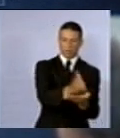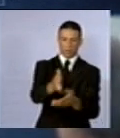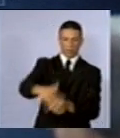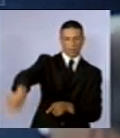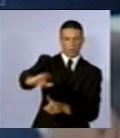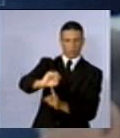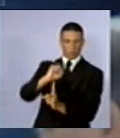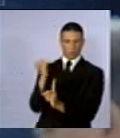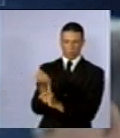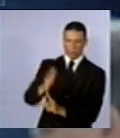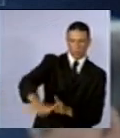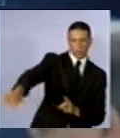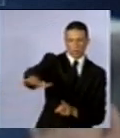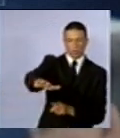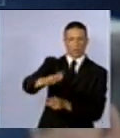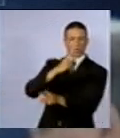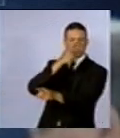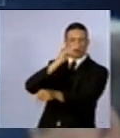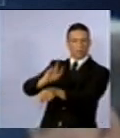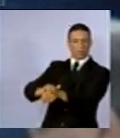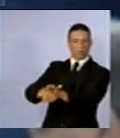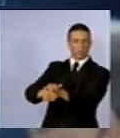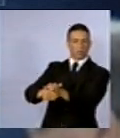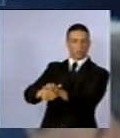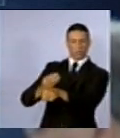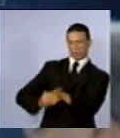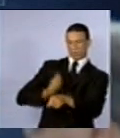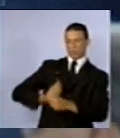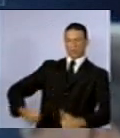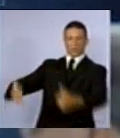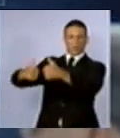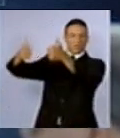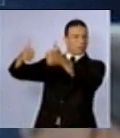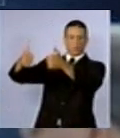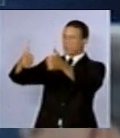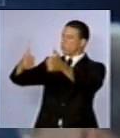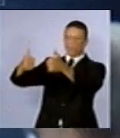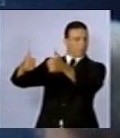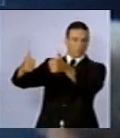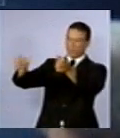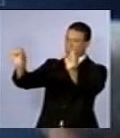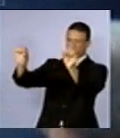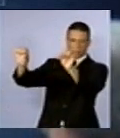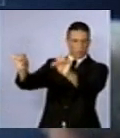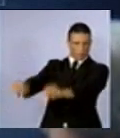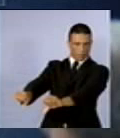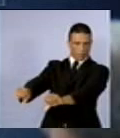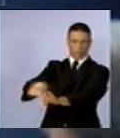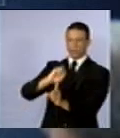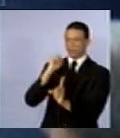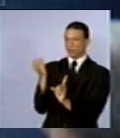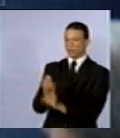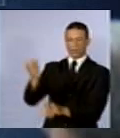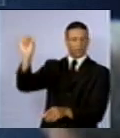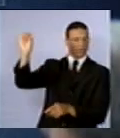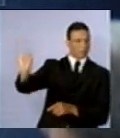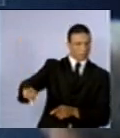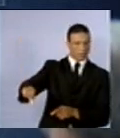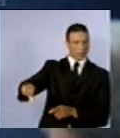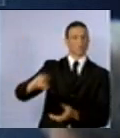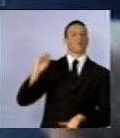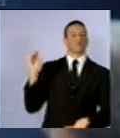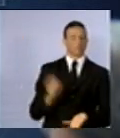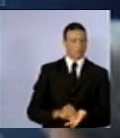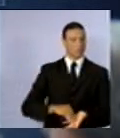população que ainda padecem e não vivem o completo bem-estar social. Muita coisa precisa ser